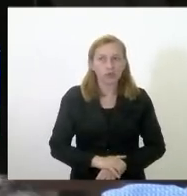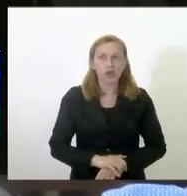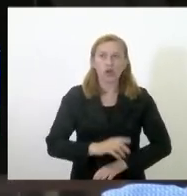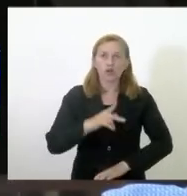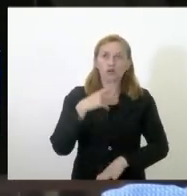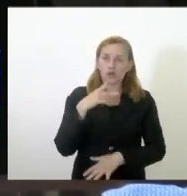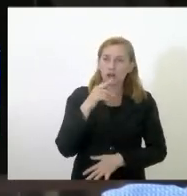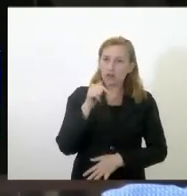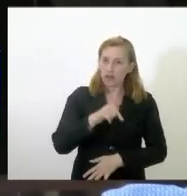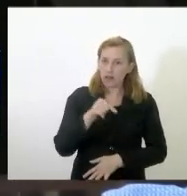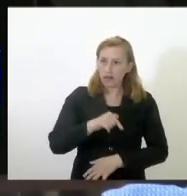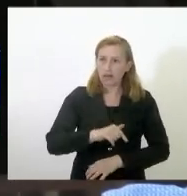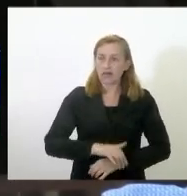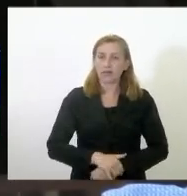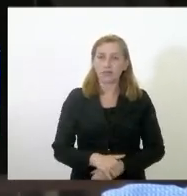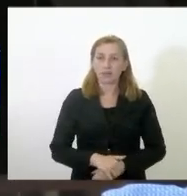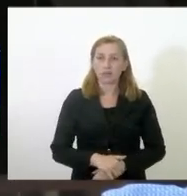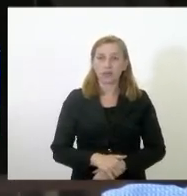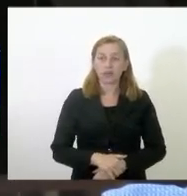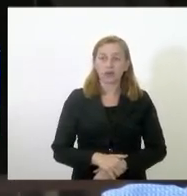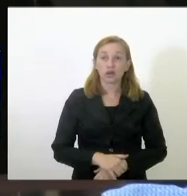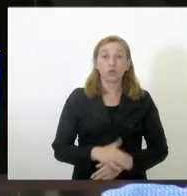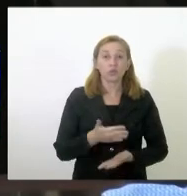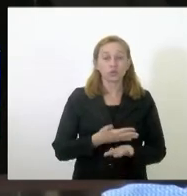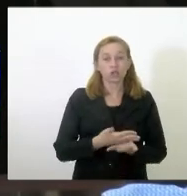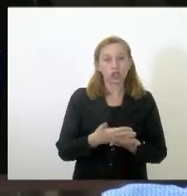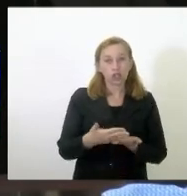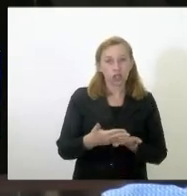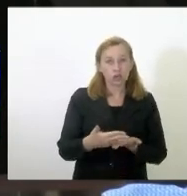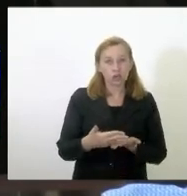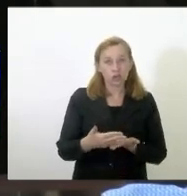aqui, no expediente inicial,